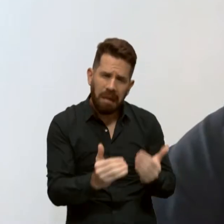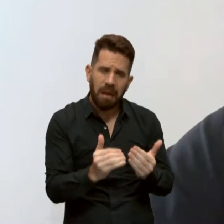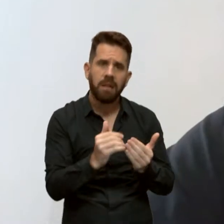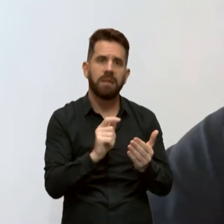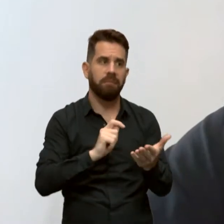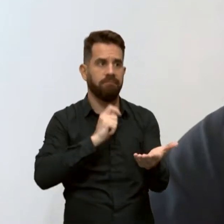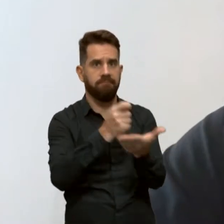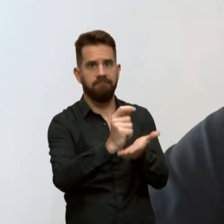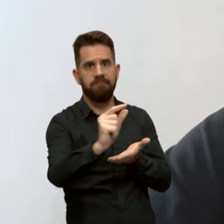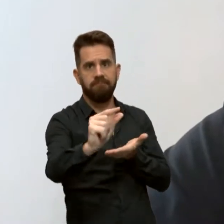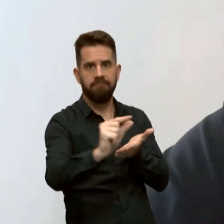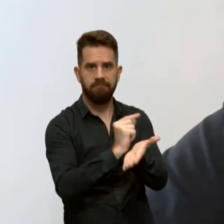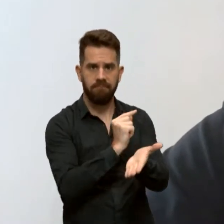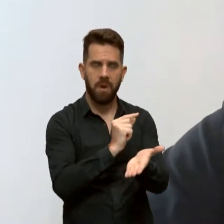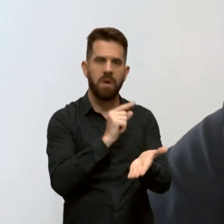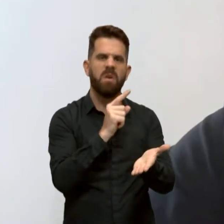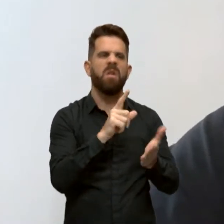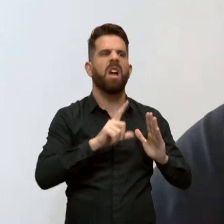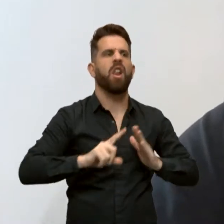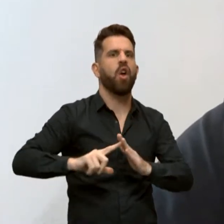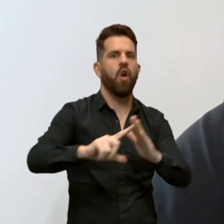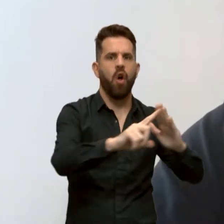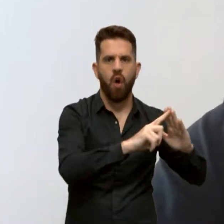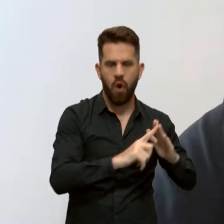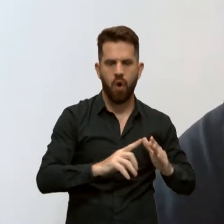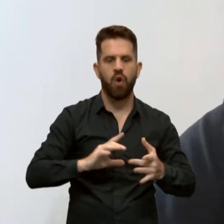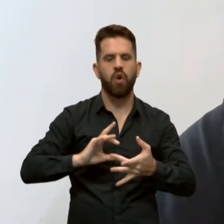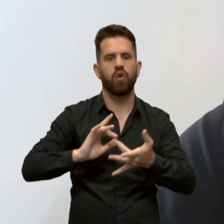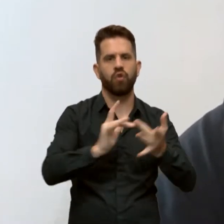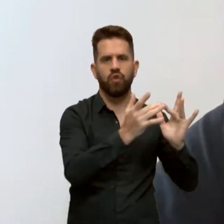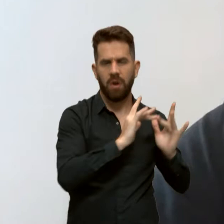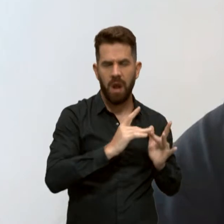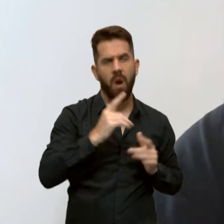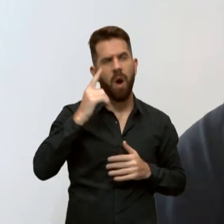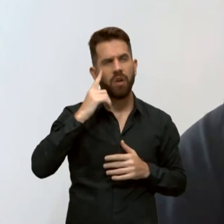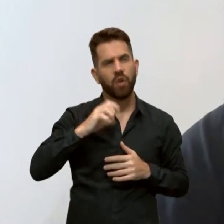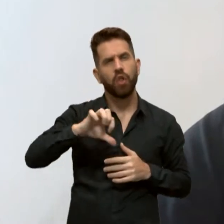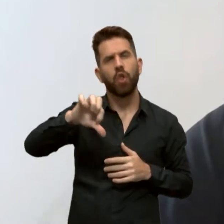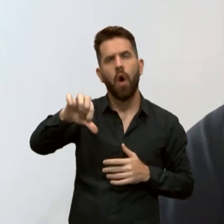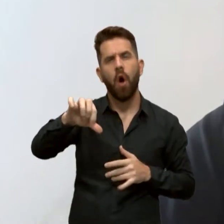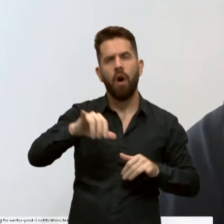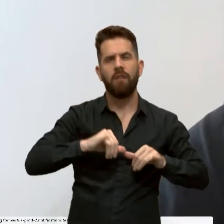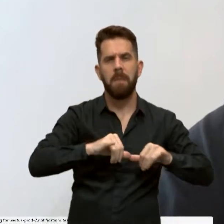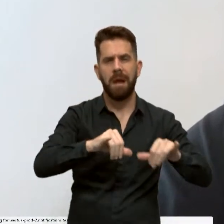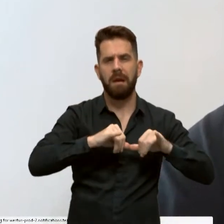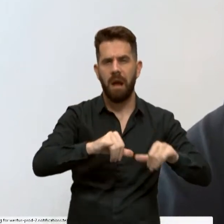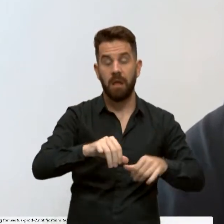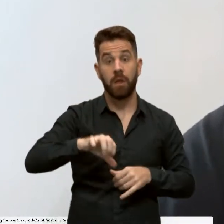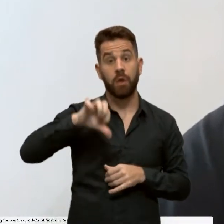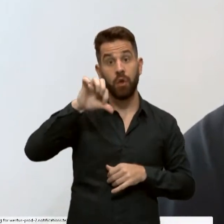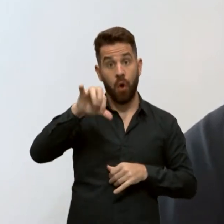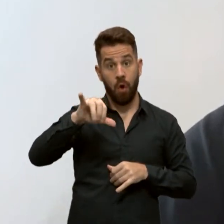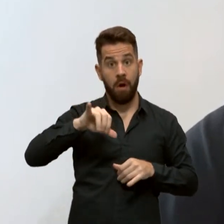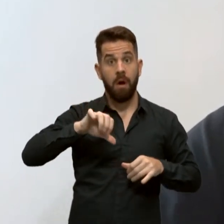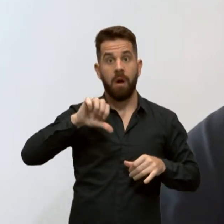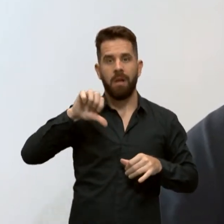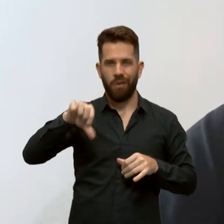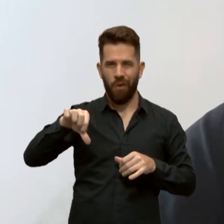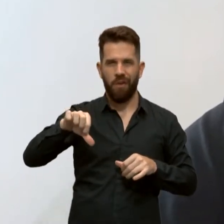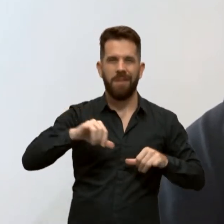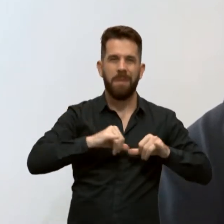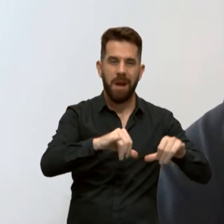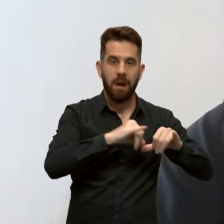um varejista, de uma rede varejista, acho que eram 9 supermercados, e eles possuíam um programa de